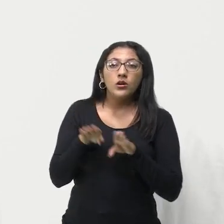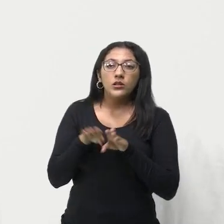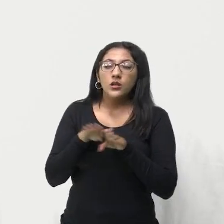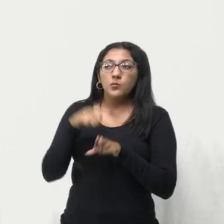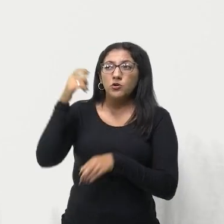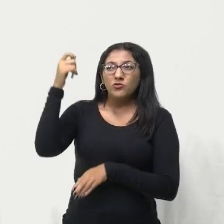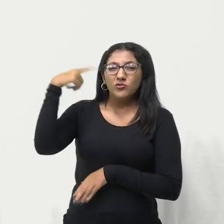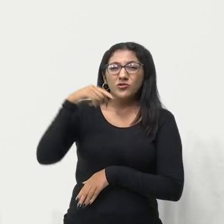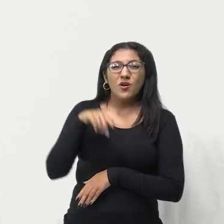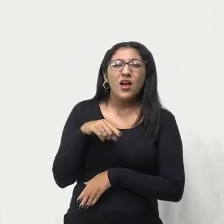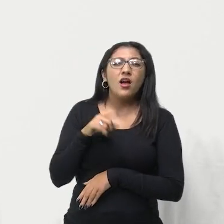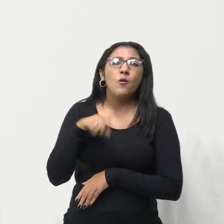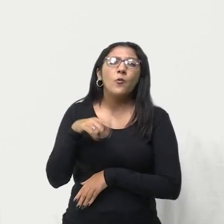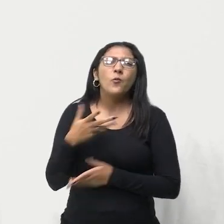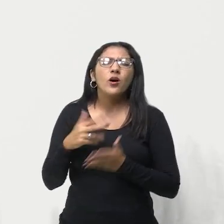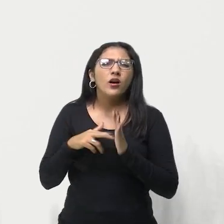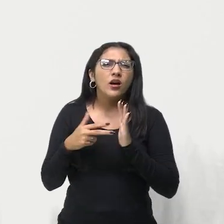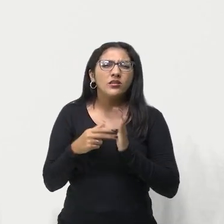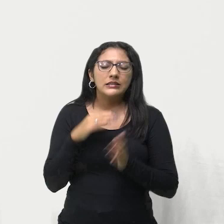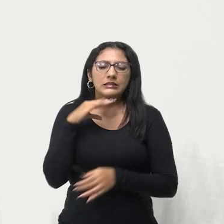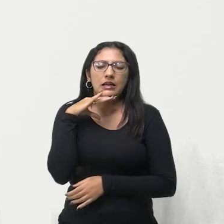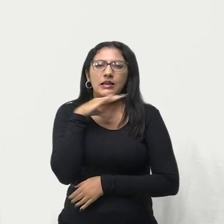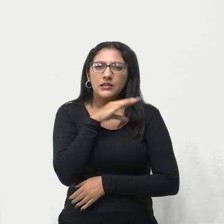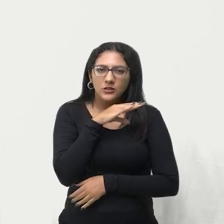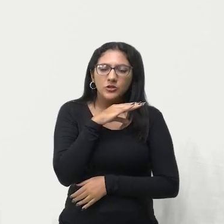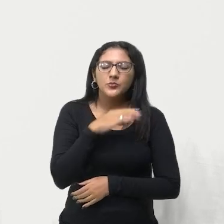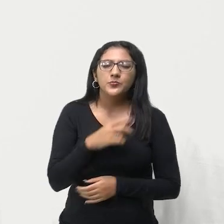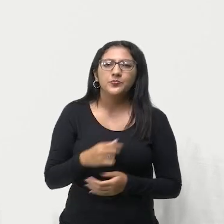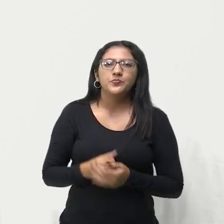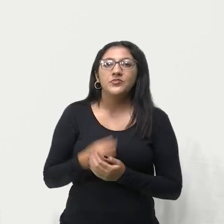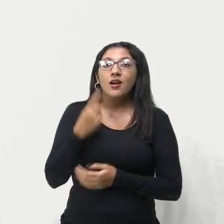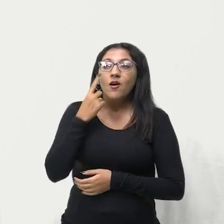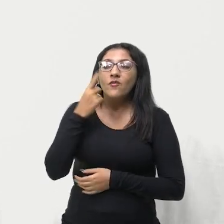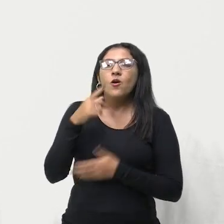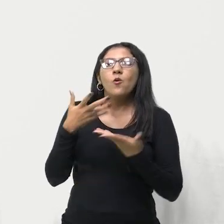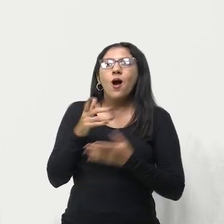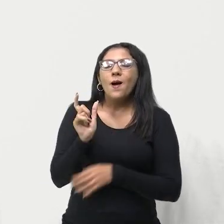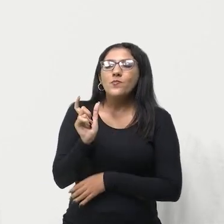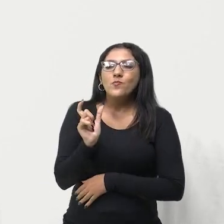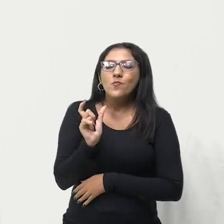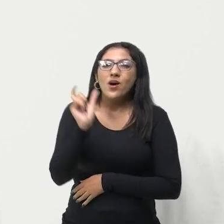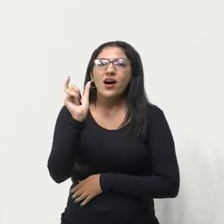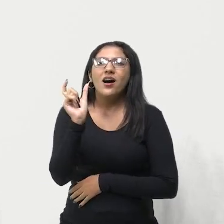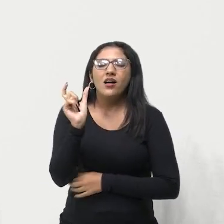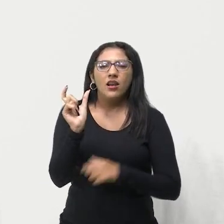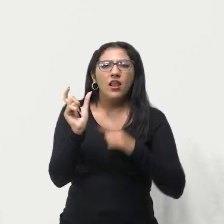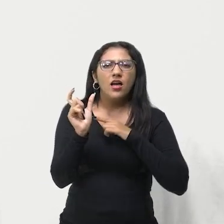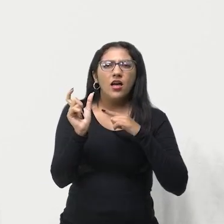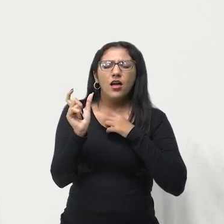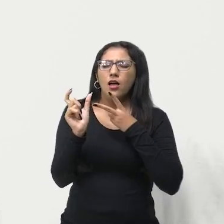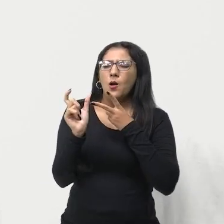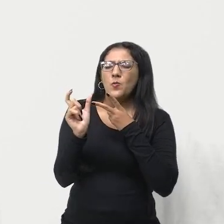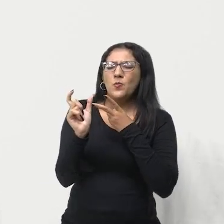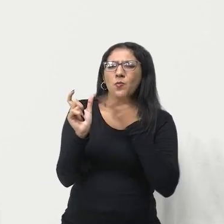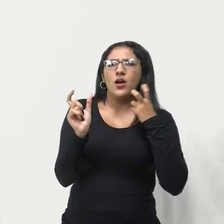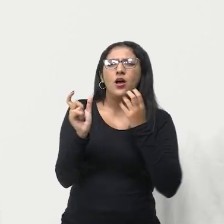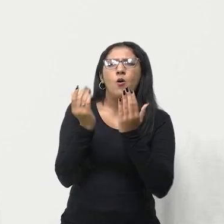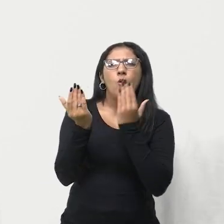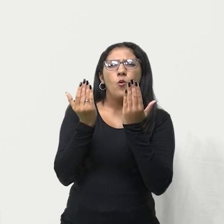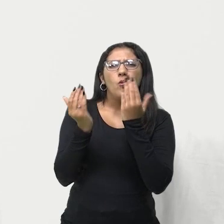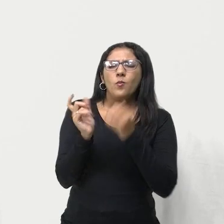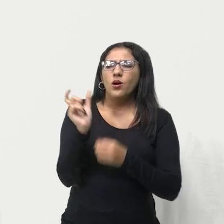esquentar. Então, sim, é uma comparação. Qual é a palavrinha que torna a